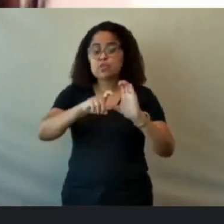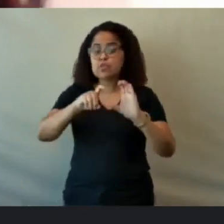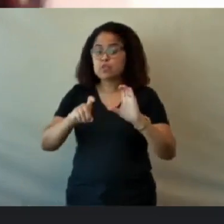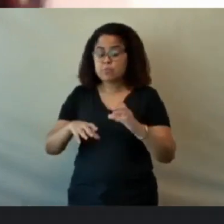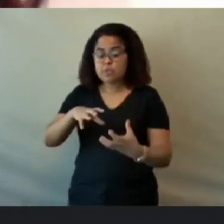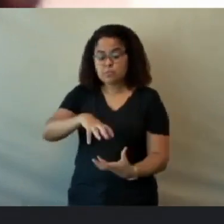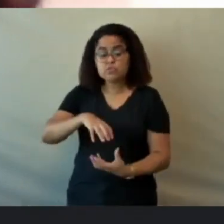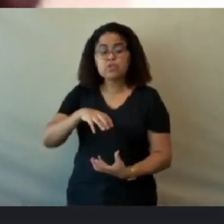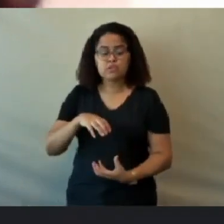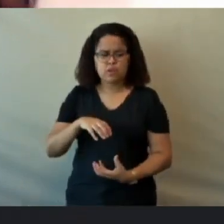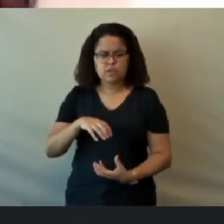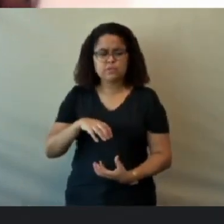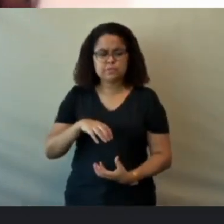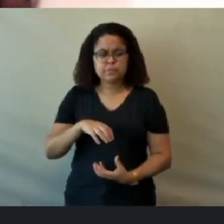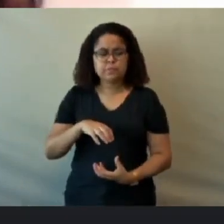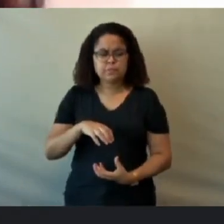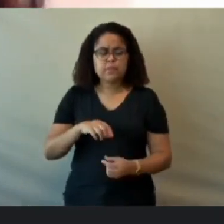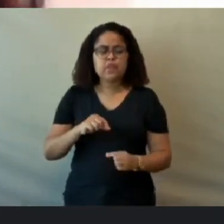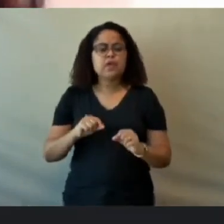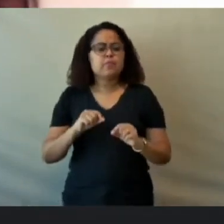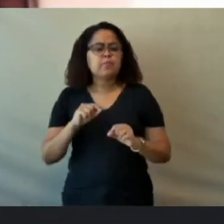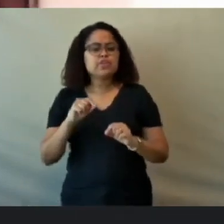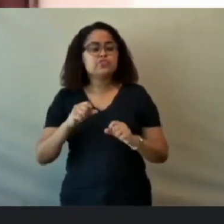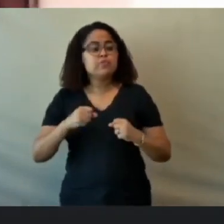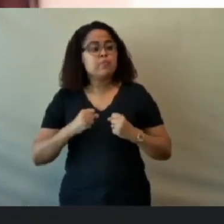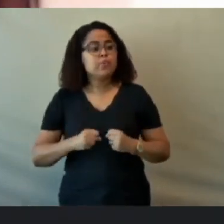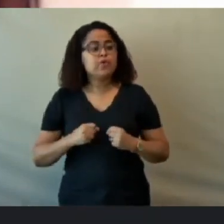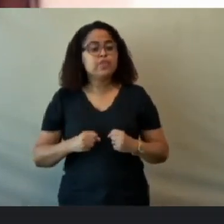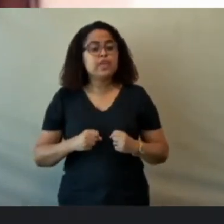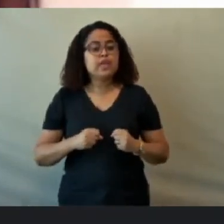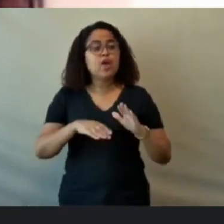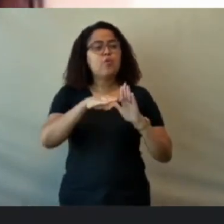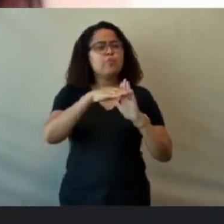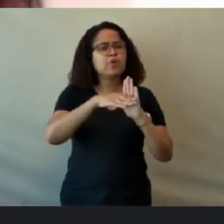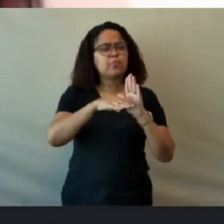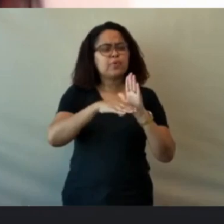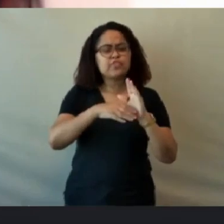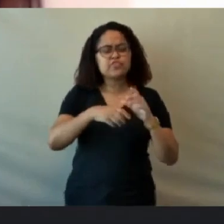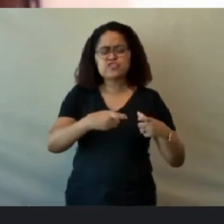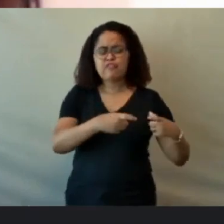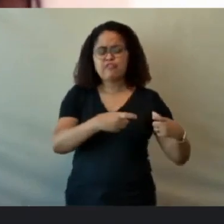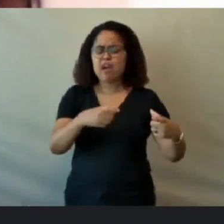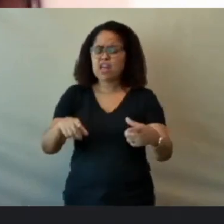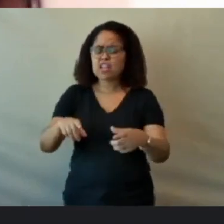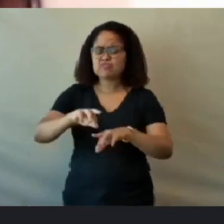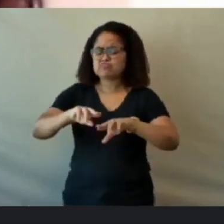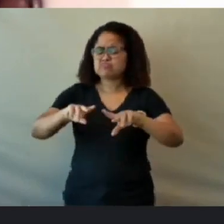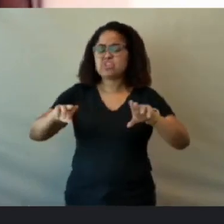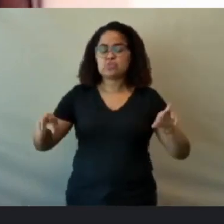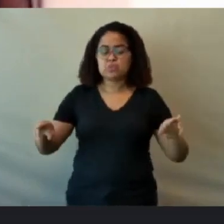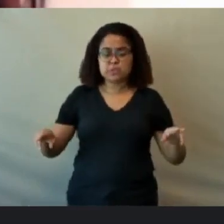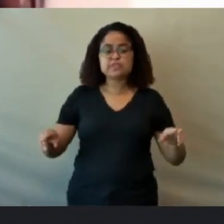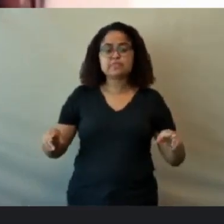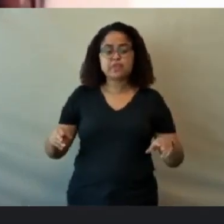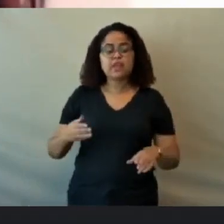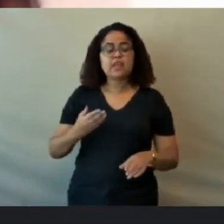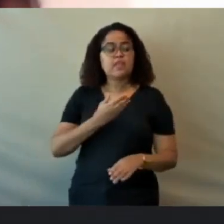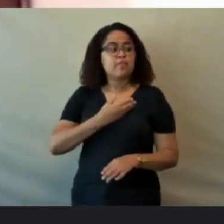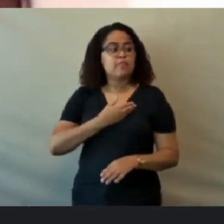para a gente poder, é um programa que é intersetorial, e as colegas da saúde também estão aqui, podem,